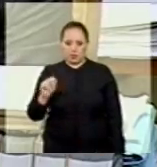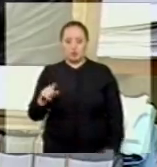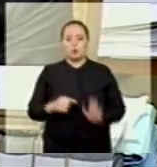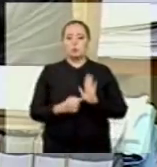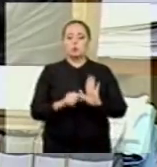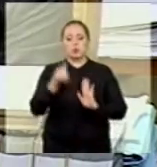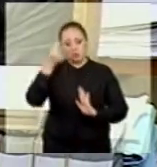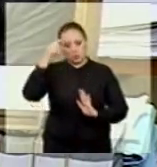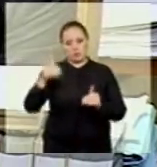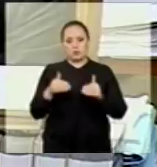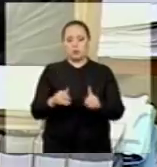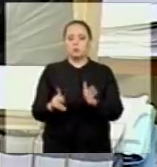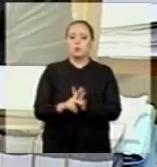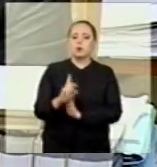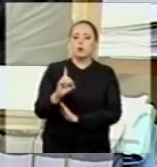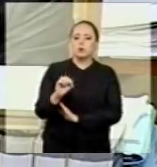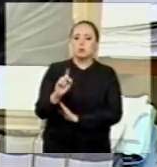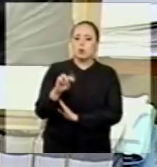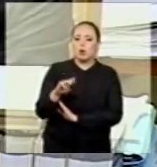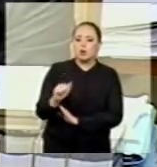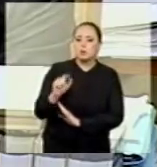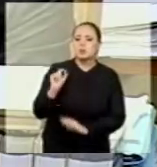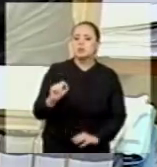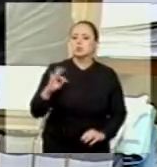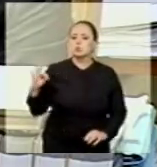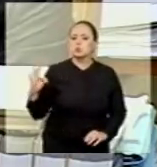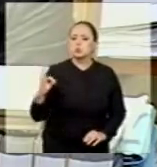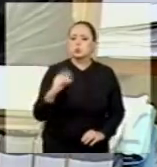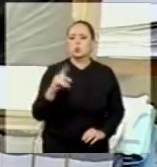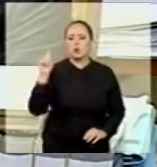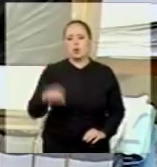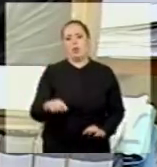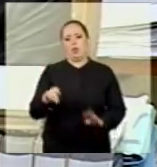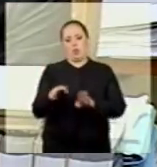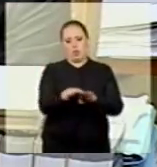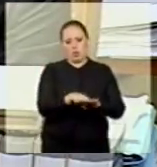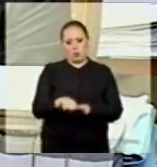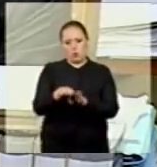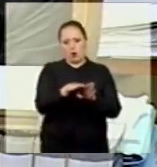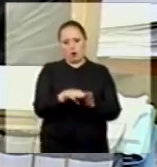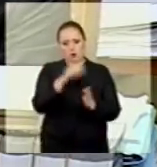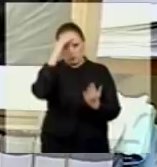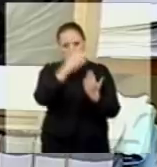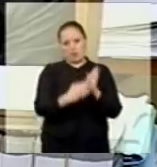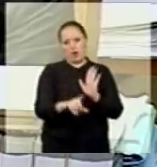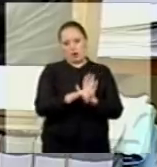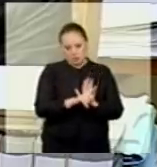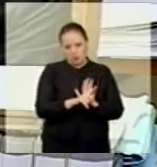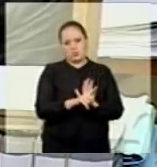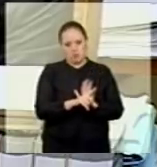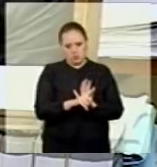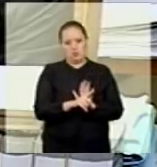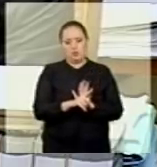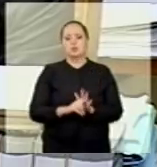subjacente, o dogma de que todos são iguais perante a lei. E não constitui